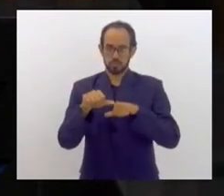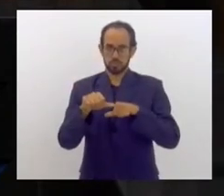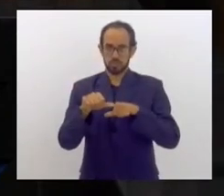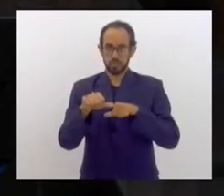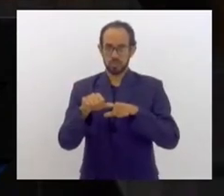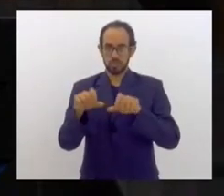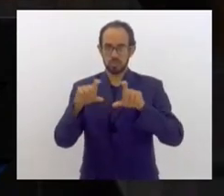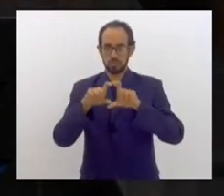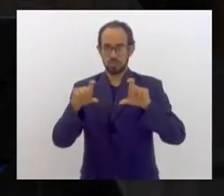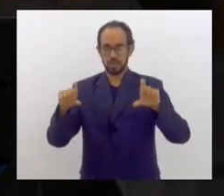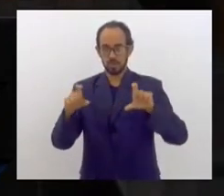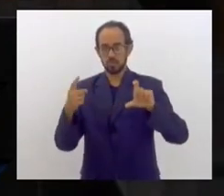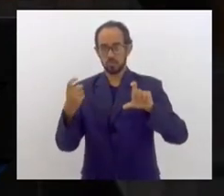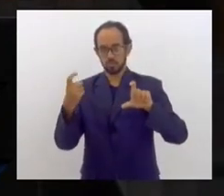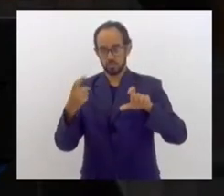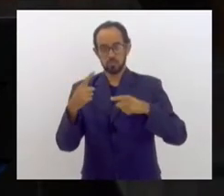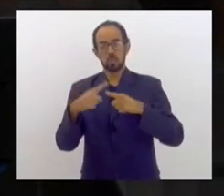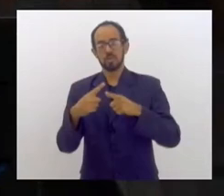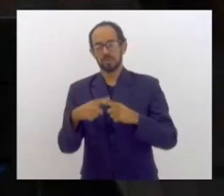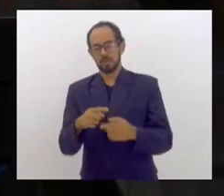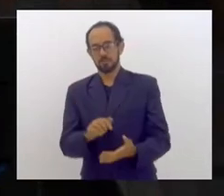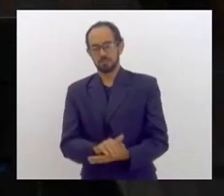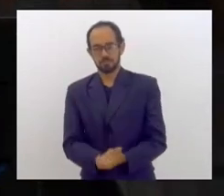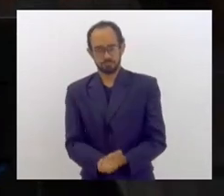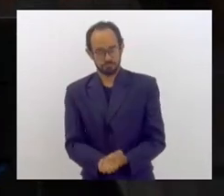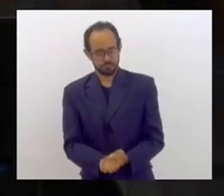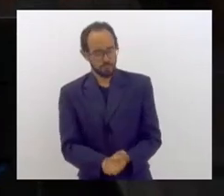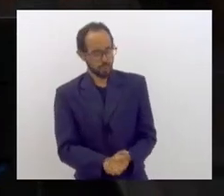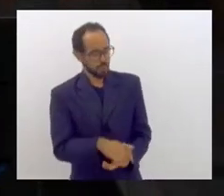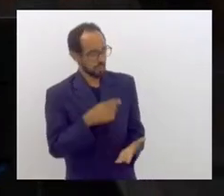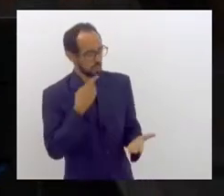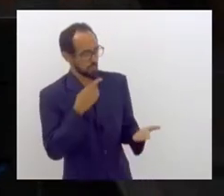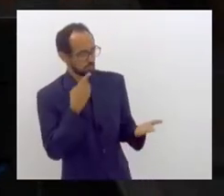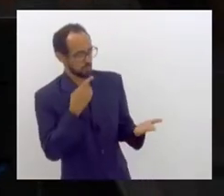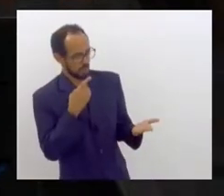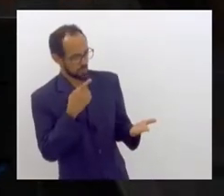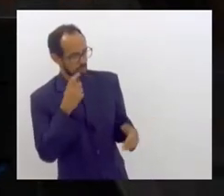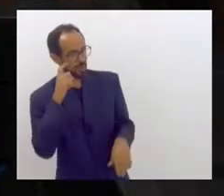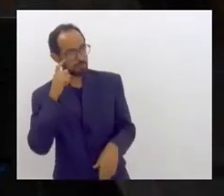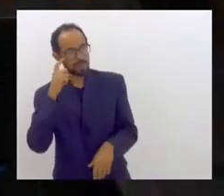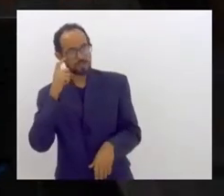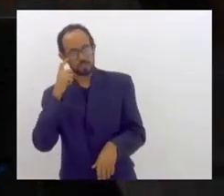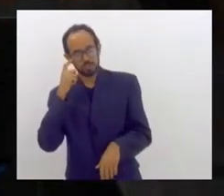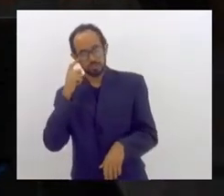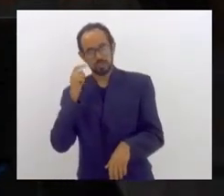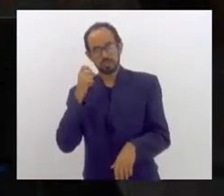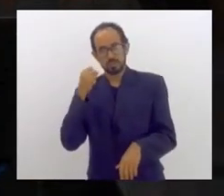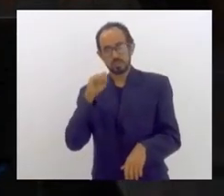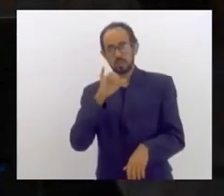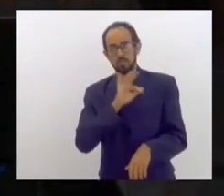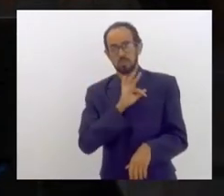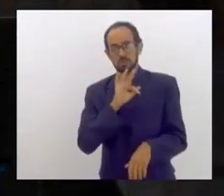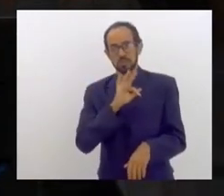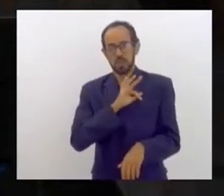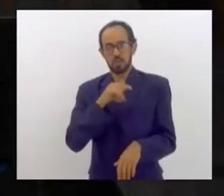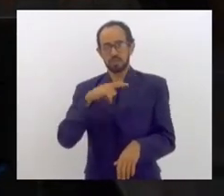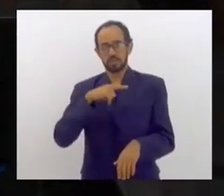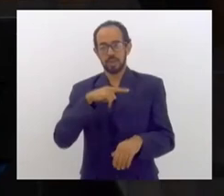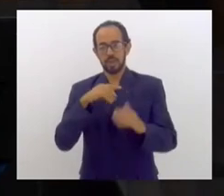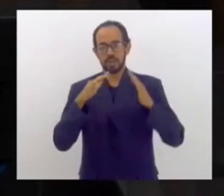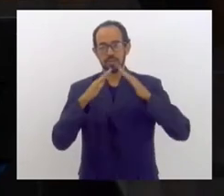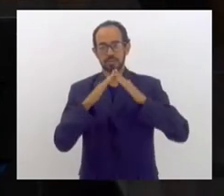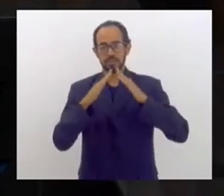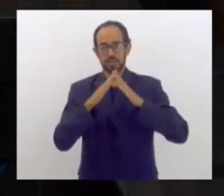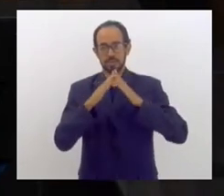modificativa ao parágrafo único. Por quê? Deputado Vitor, imagine um policial que tem